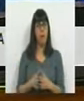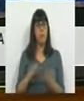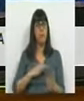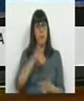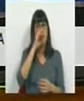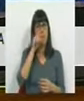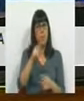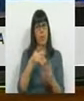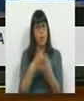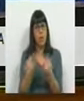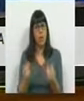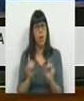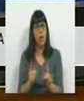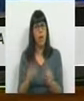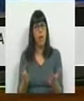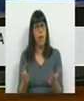o Sr. Ministro dá como solução